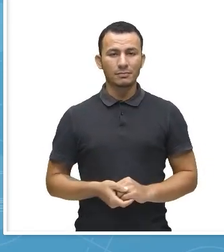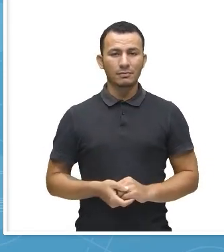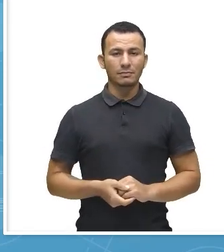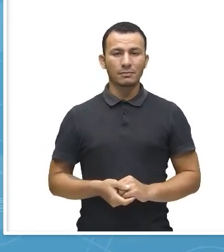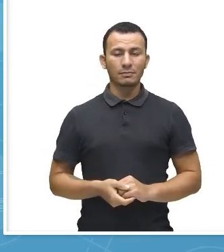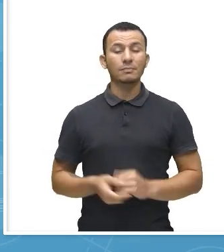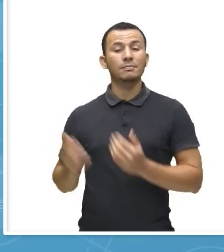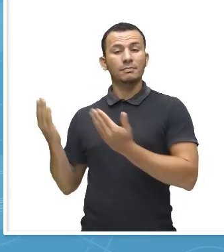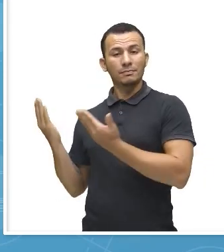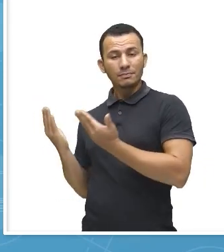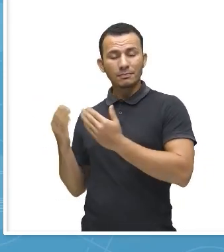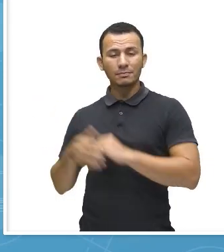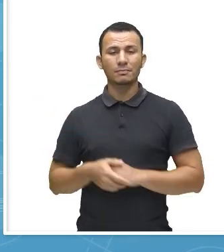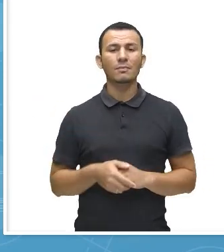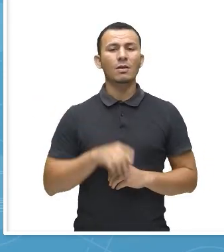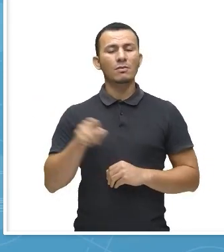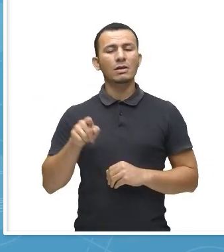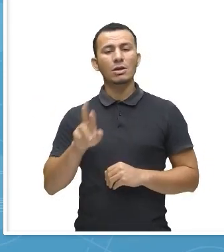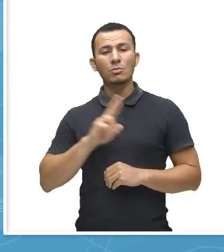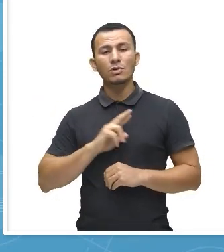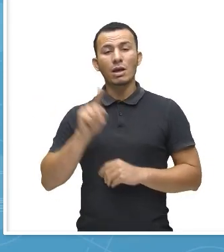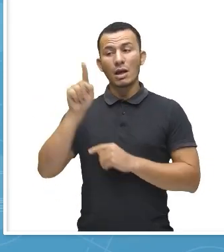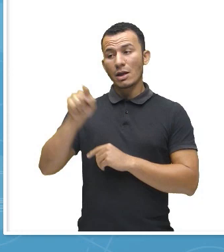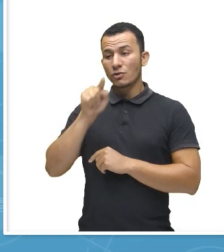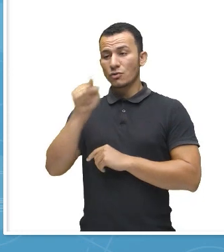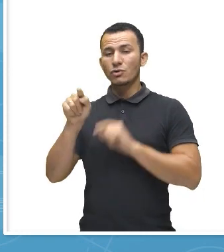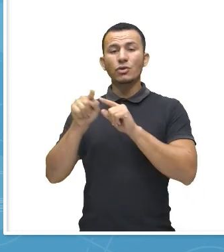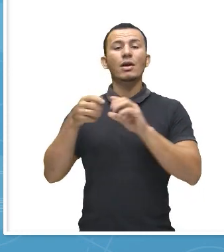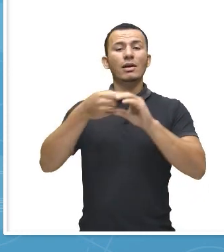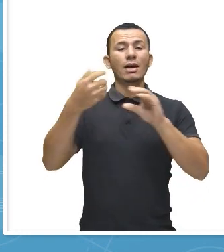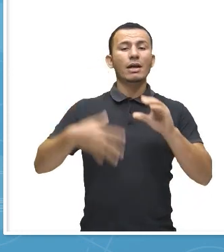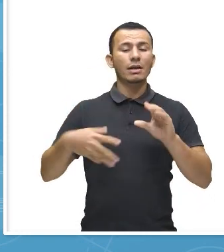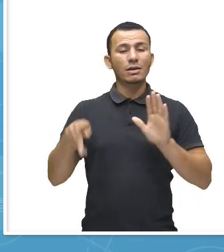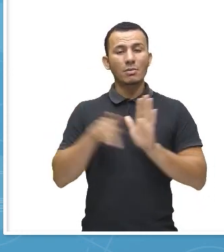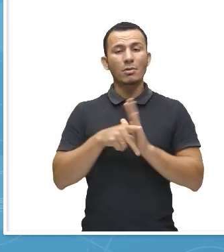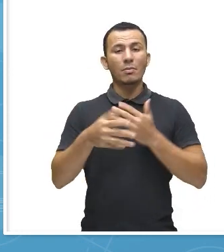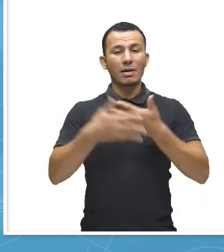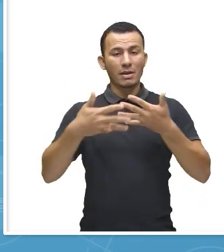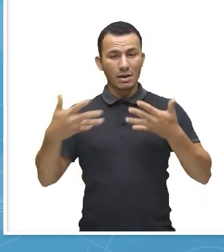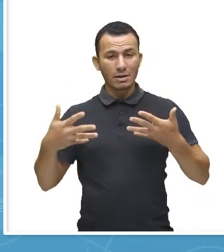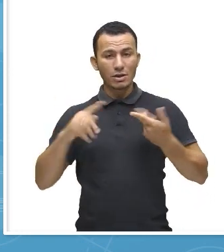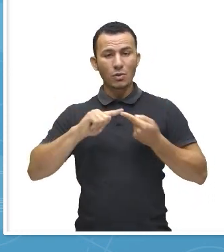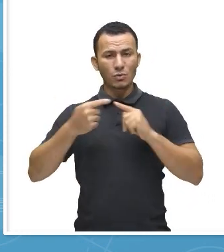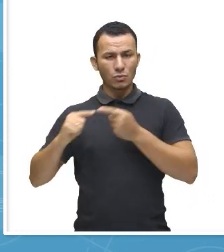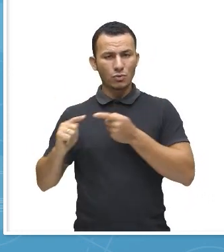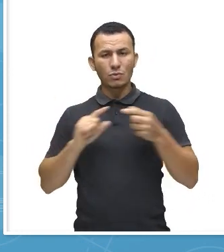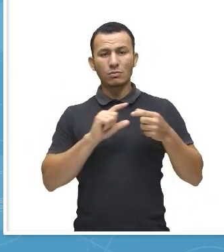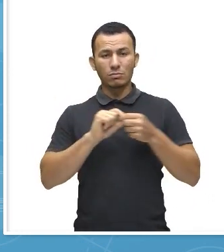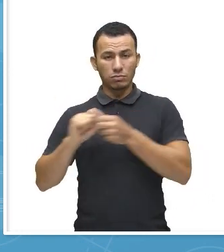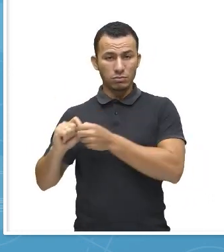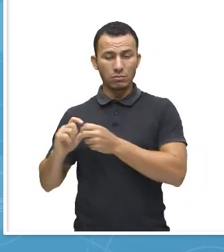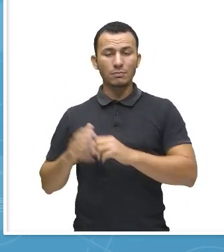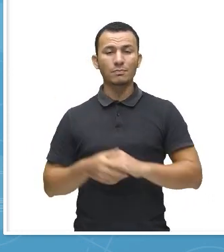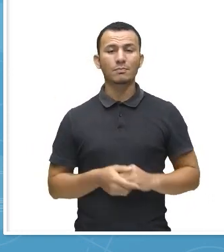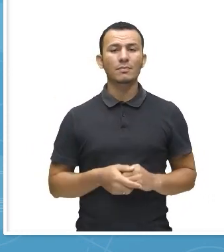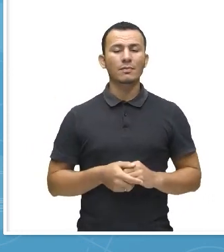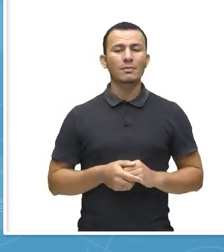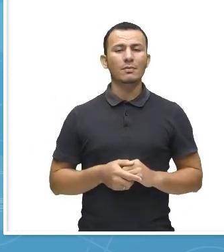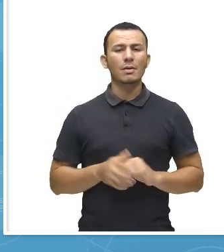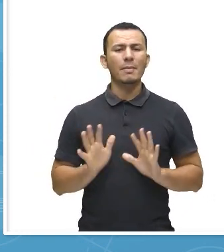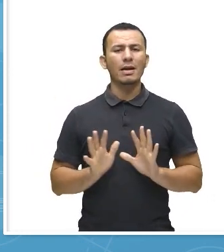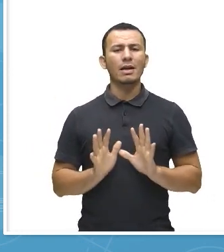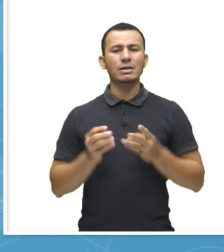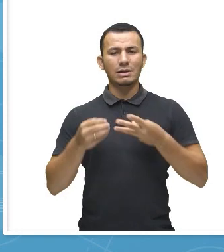1. Então, olha lá. Marque o X nas características do tecido conjuntivo. Letra A. As células são juntas